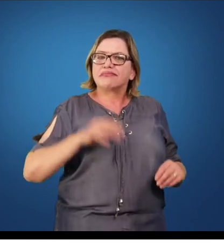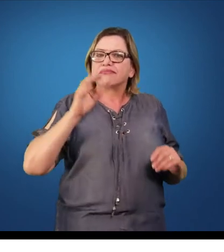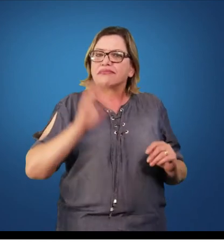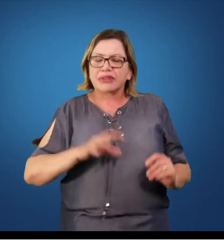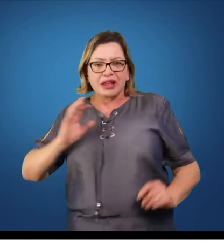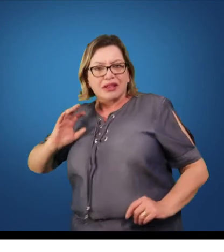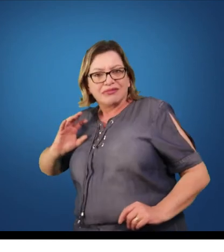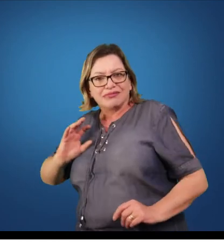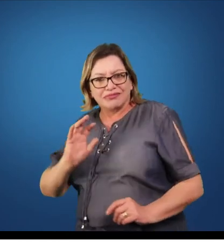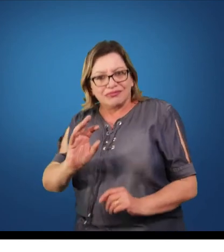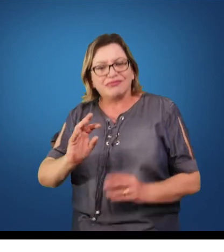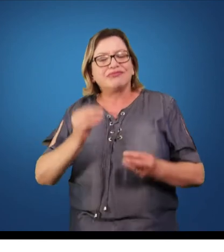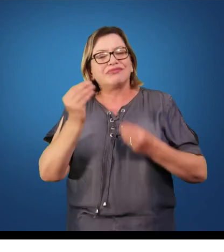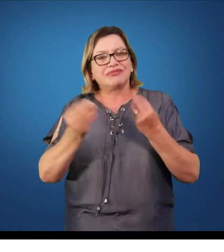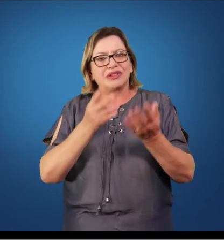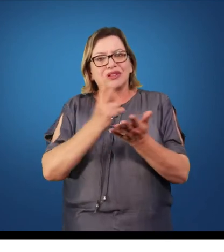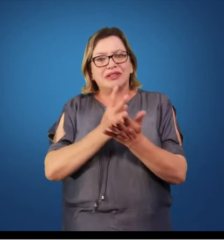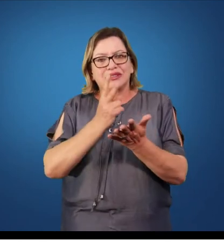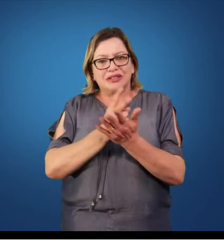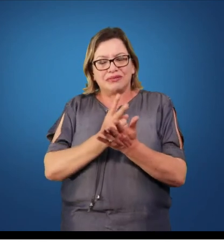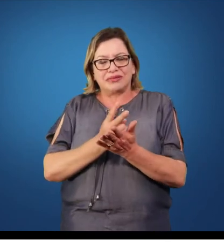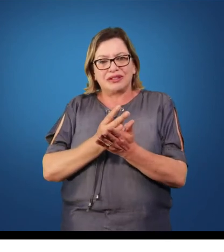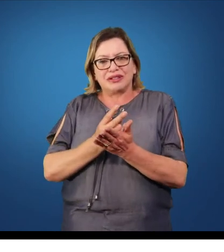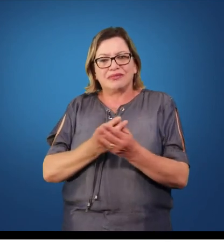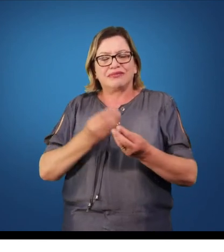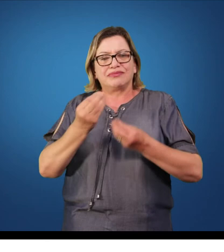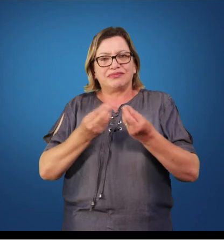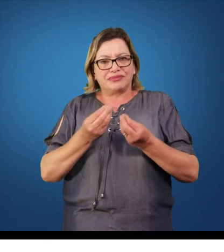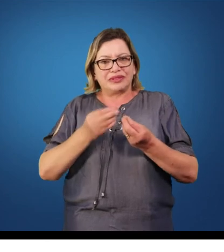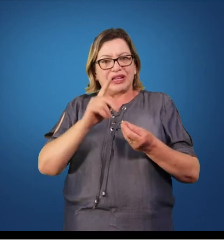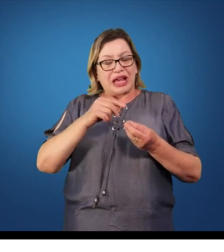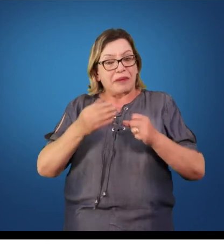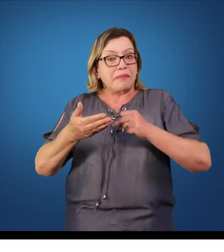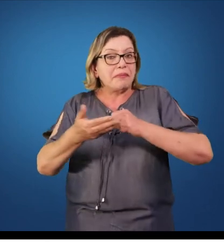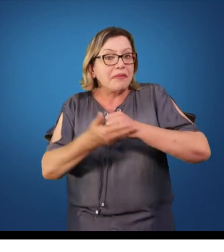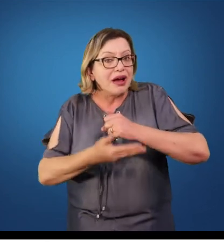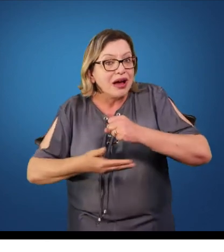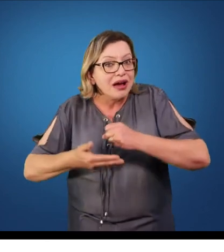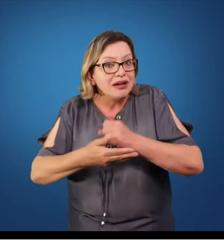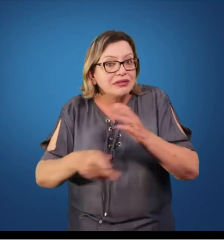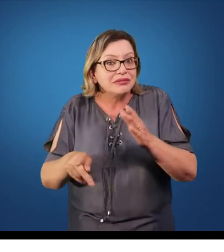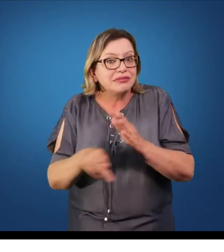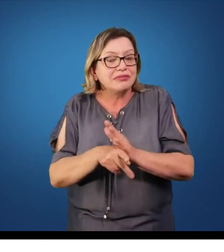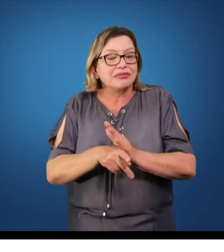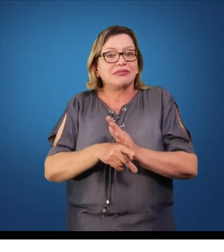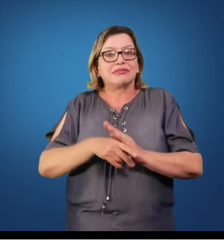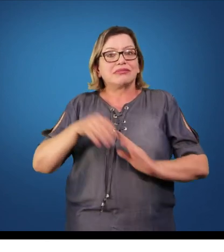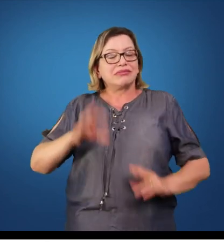em deslocamento. Certo? Então é um fundamento. Ok?